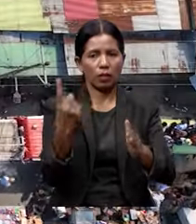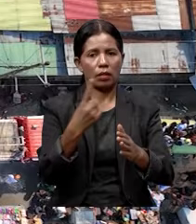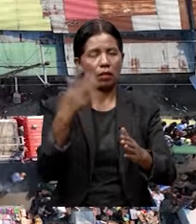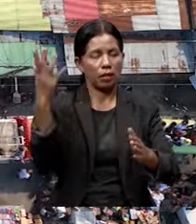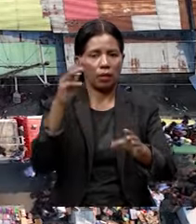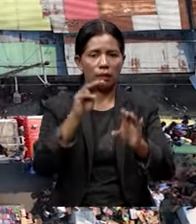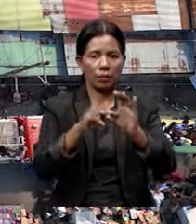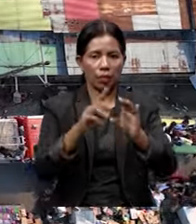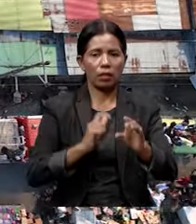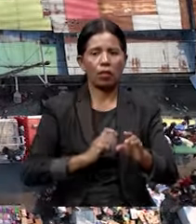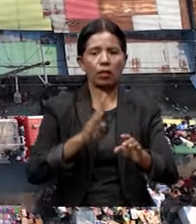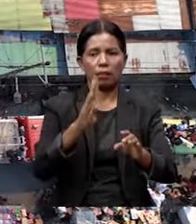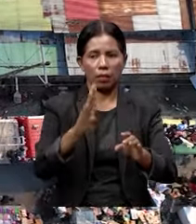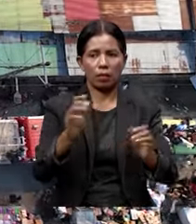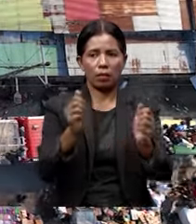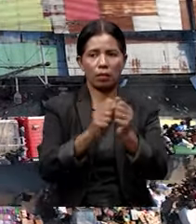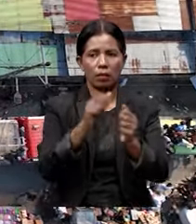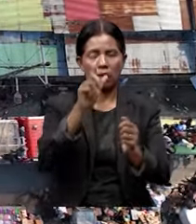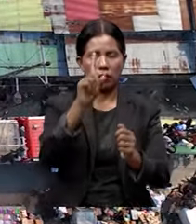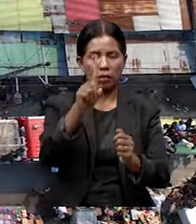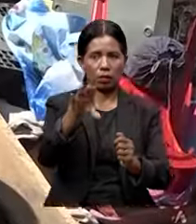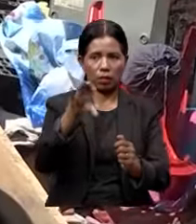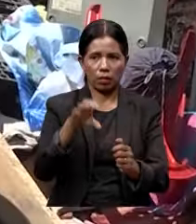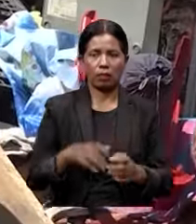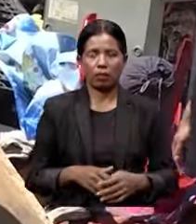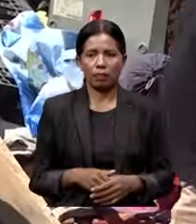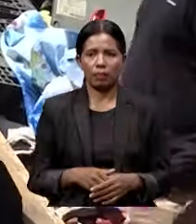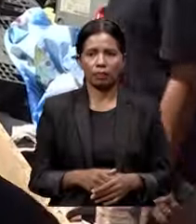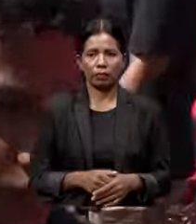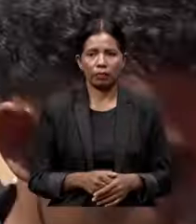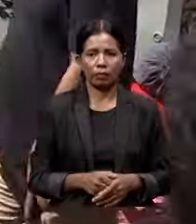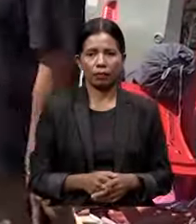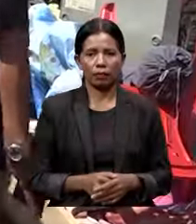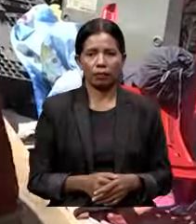mercado tebesi a motuk atos e de resin. Abraão Amaral, Agostinho da Costa, GMN.